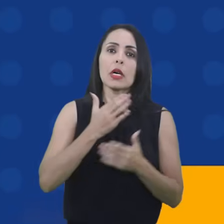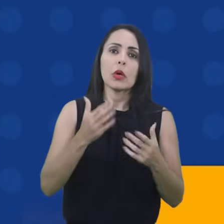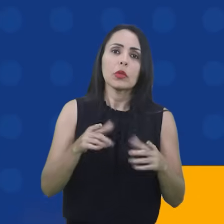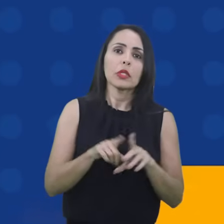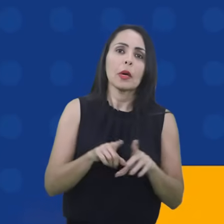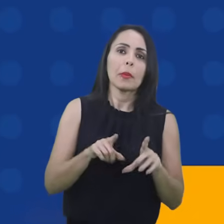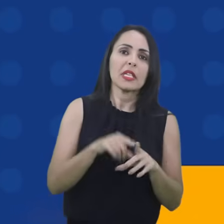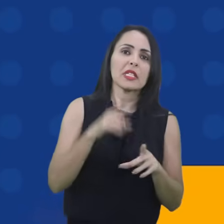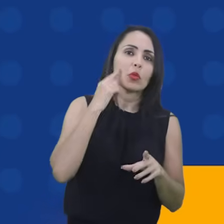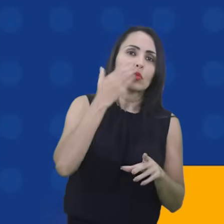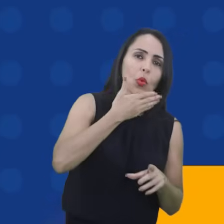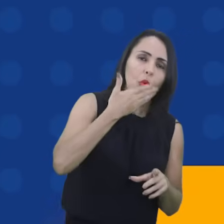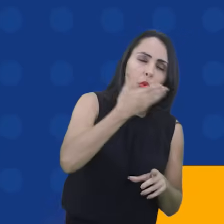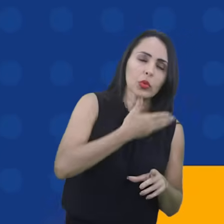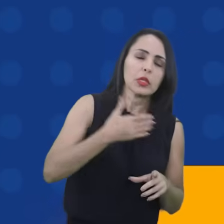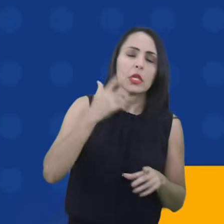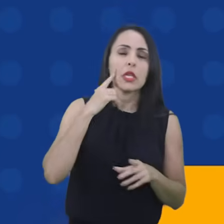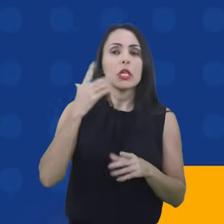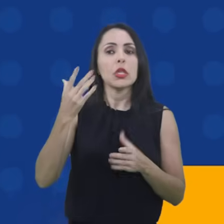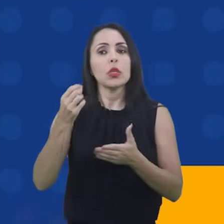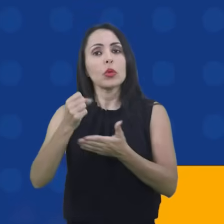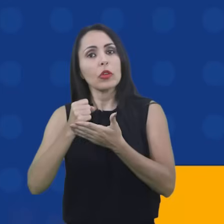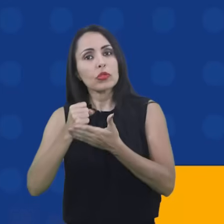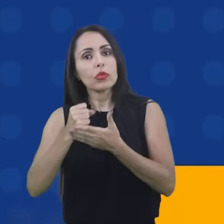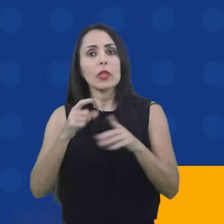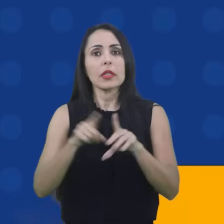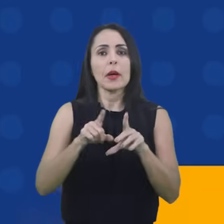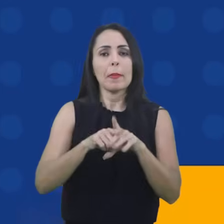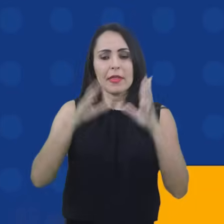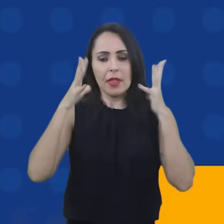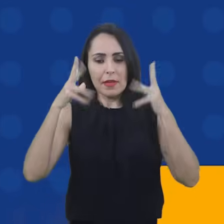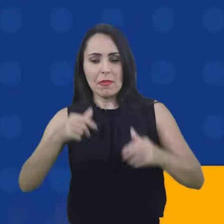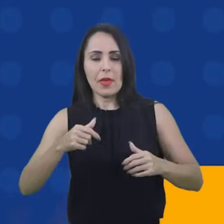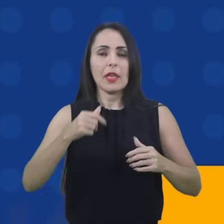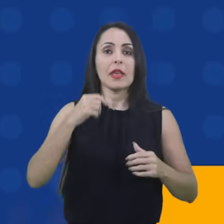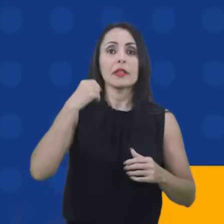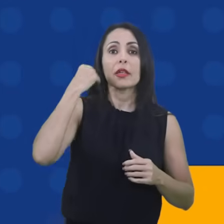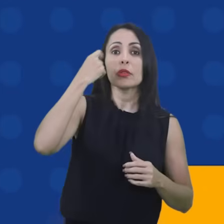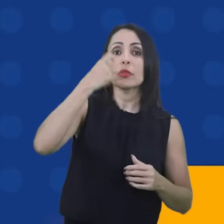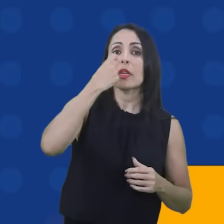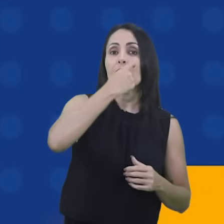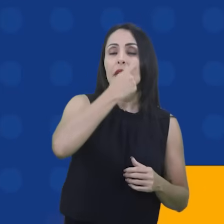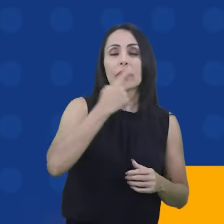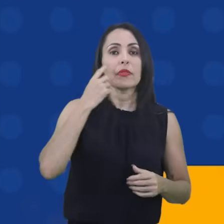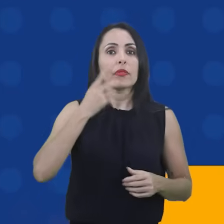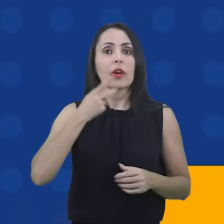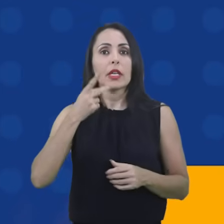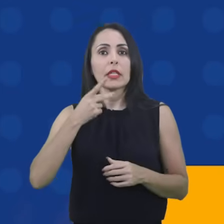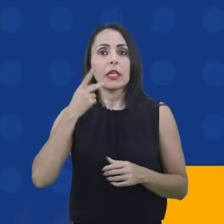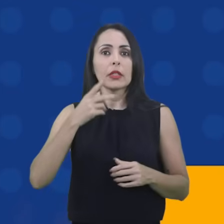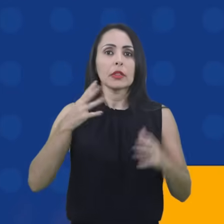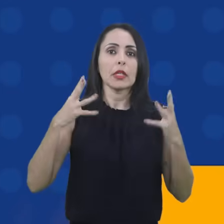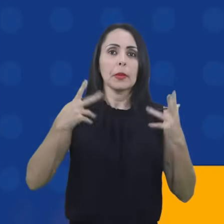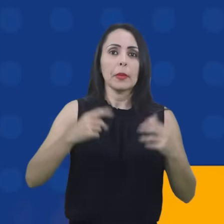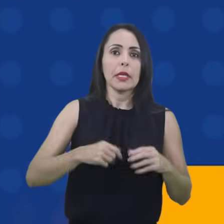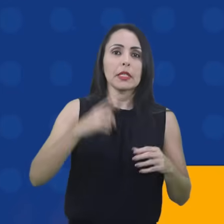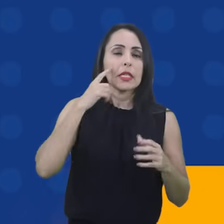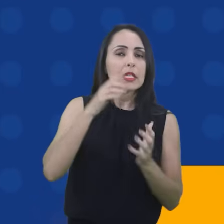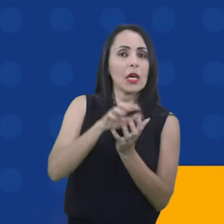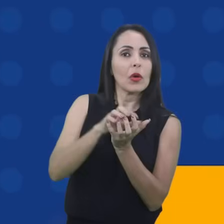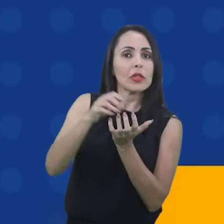cariogênicos, alimentos que ajudam, né, auxiliam na limpeza dos dentes, né? Falamos sobre a higienização das próteses,